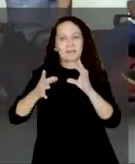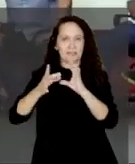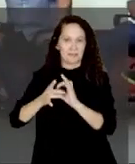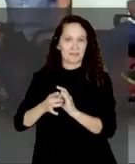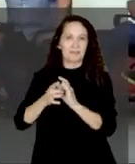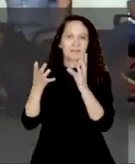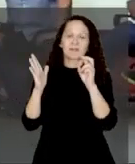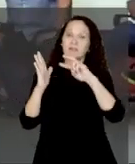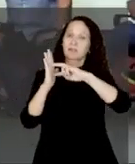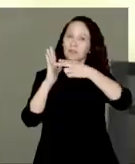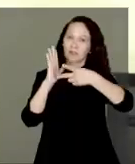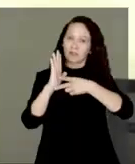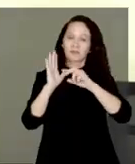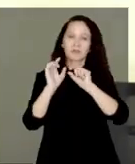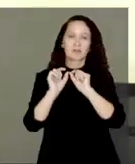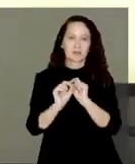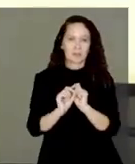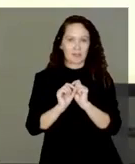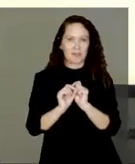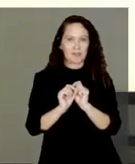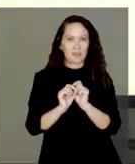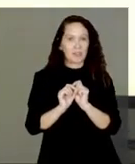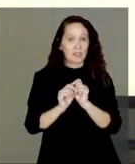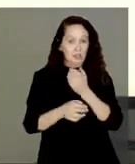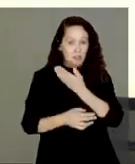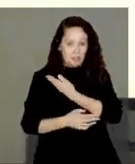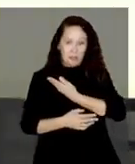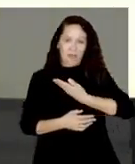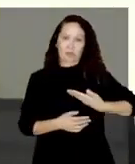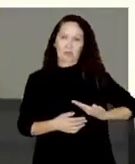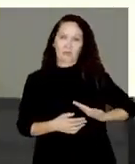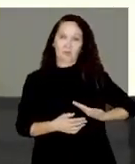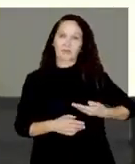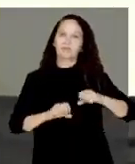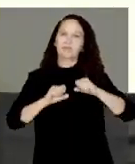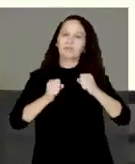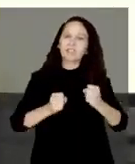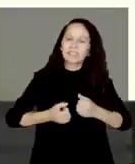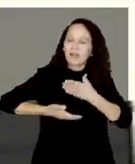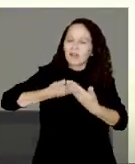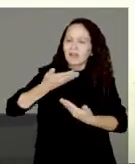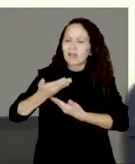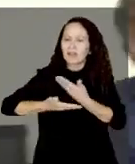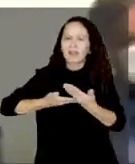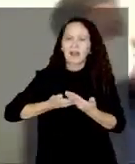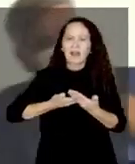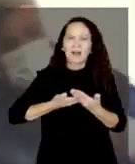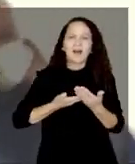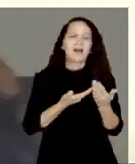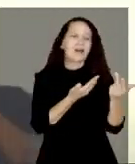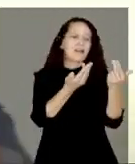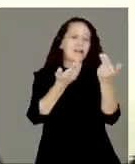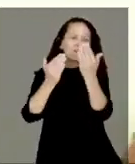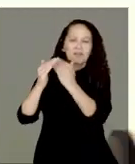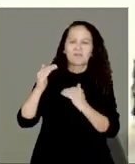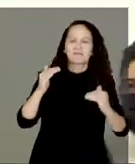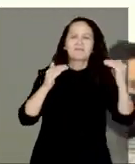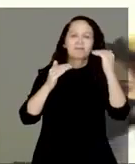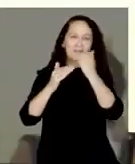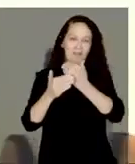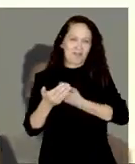Ou seja, quem pede está cometendo um crime. Quem nega não está cometendo um crime. Por que